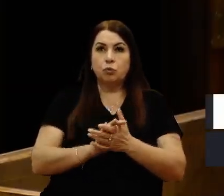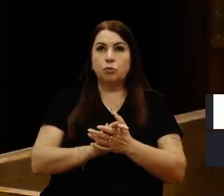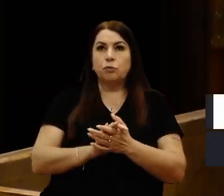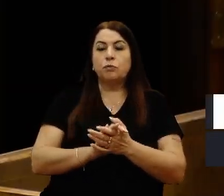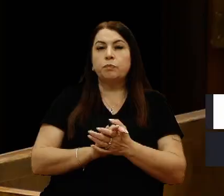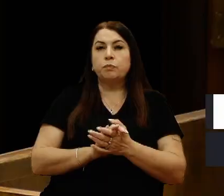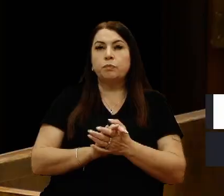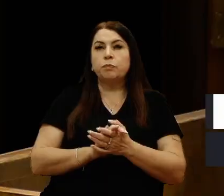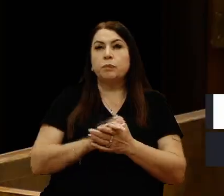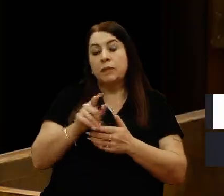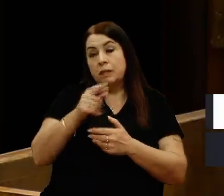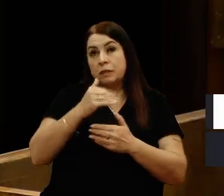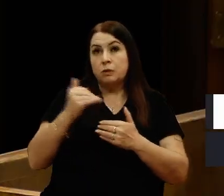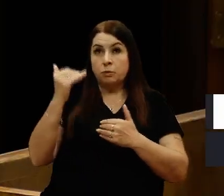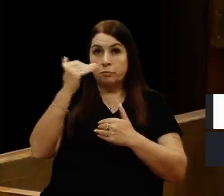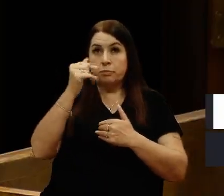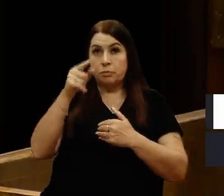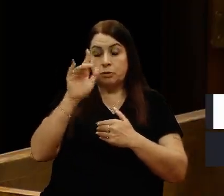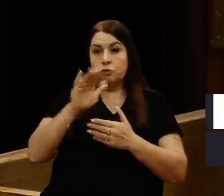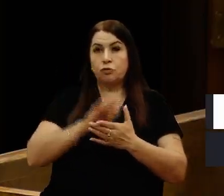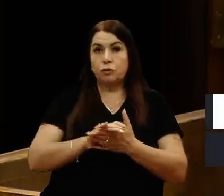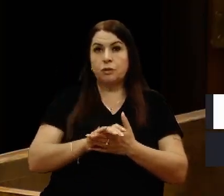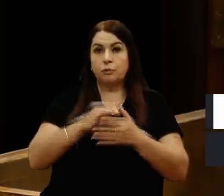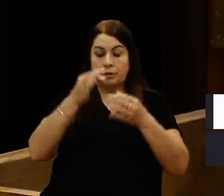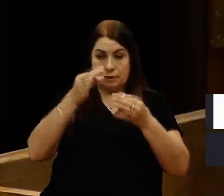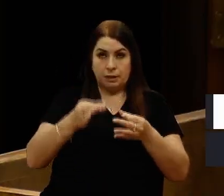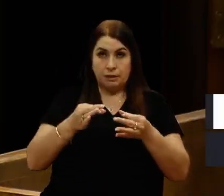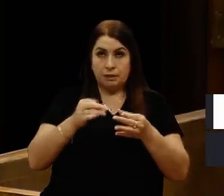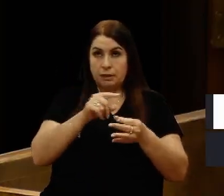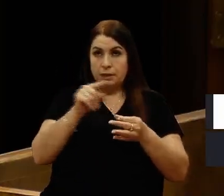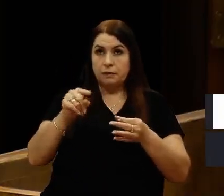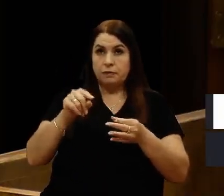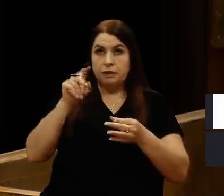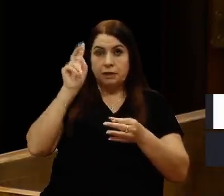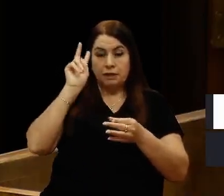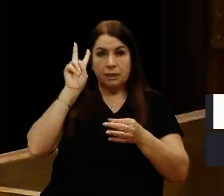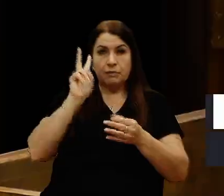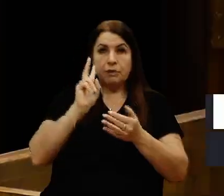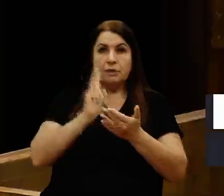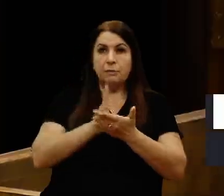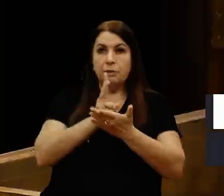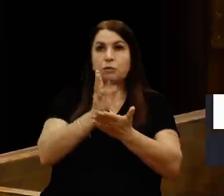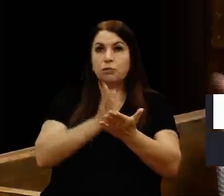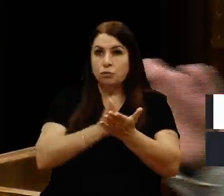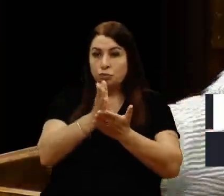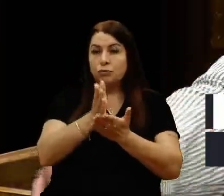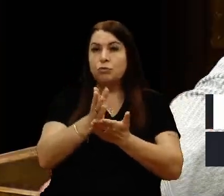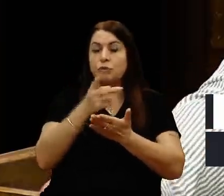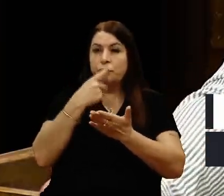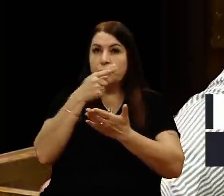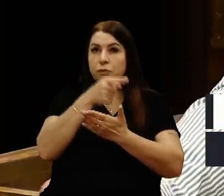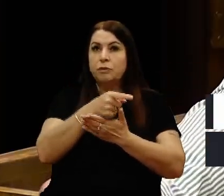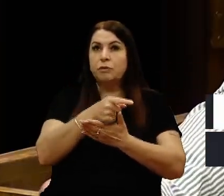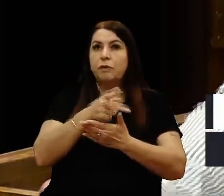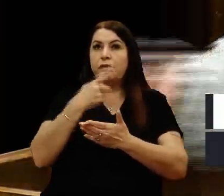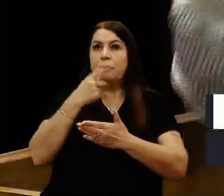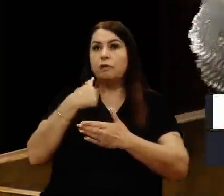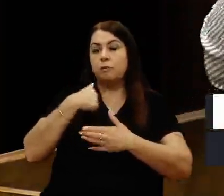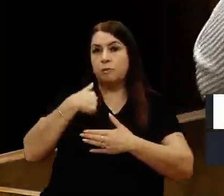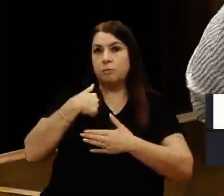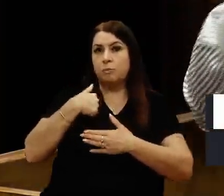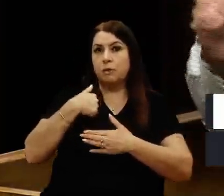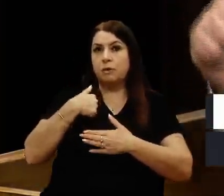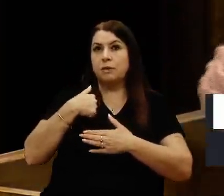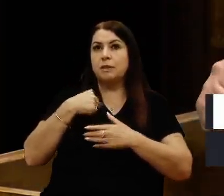nessa posição. Eu só quero deixar, e eu tenho certeza que o senhor vai levar isso à risca, o senhor falou quando se manifestou a meu respeito aqui,